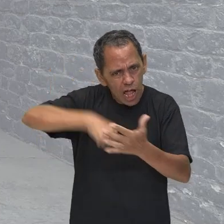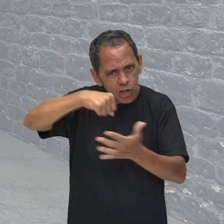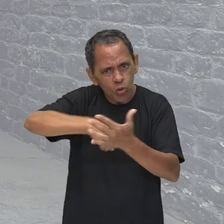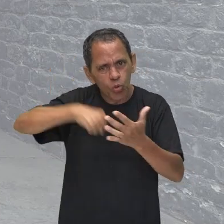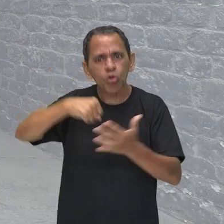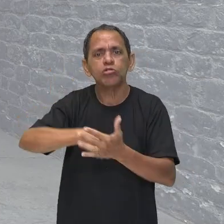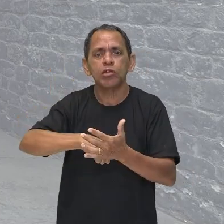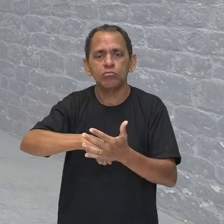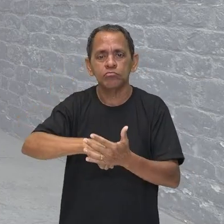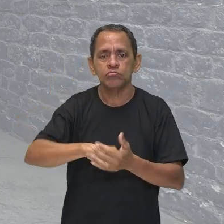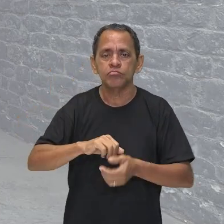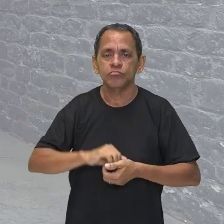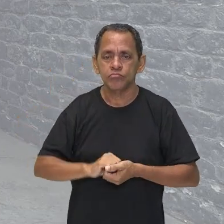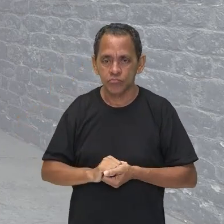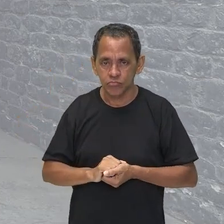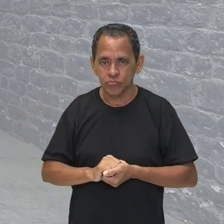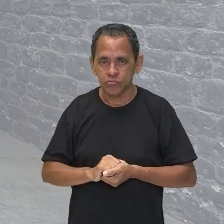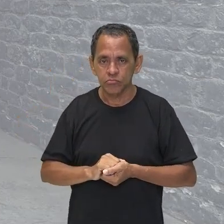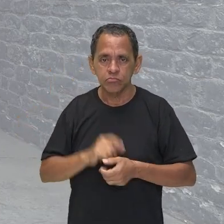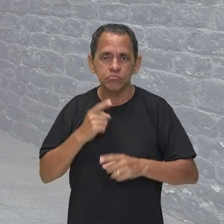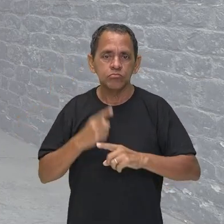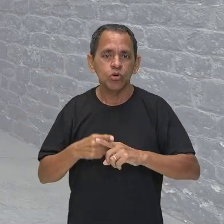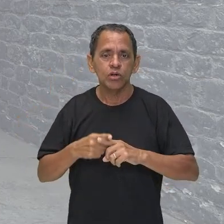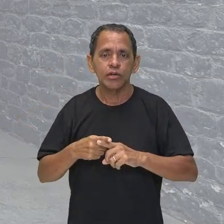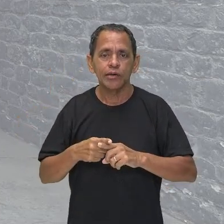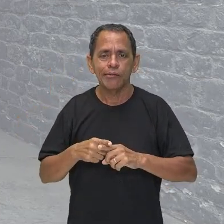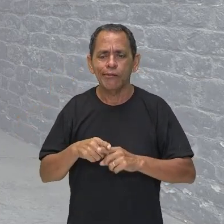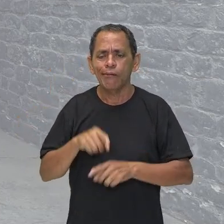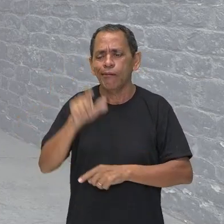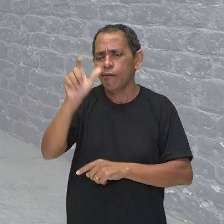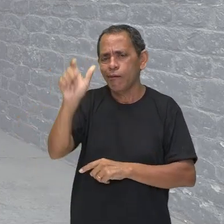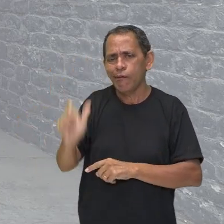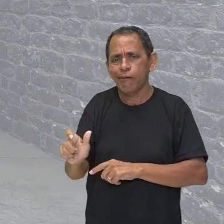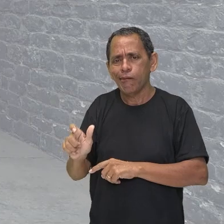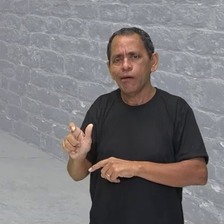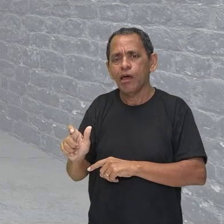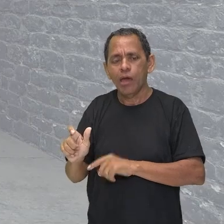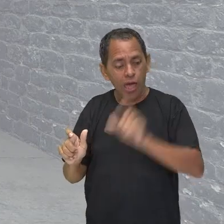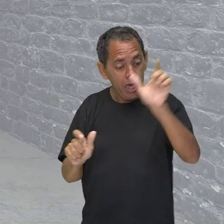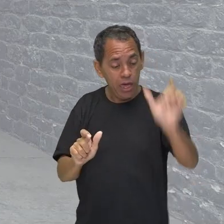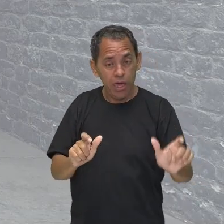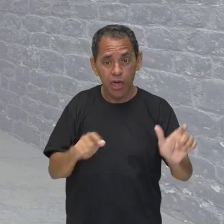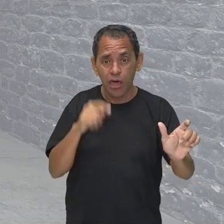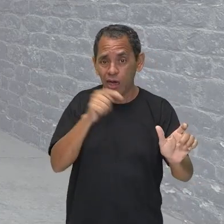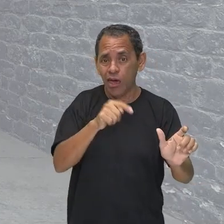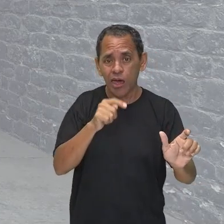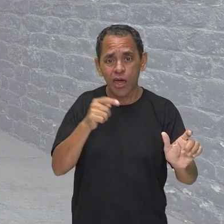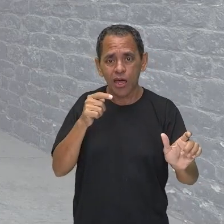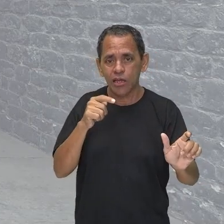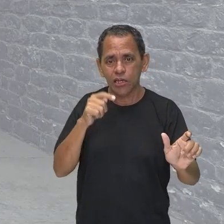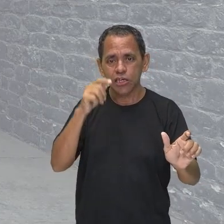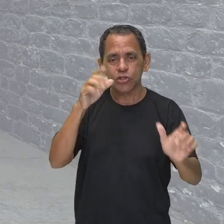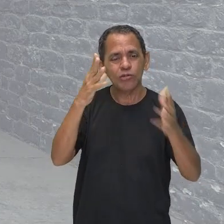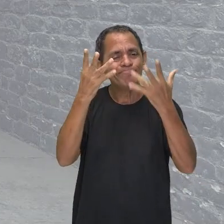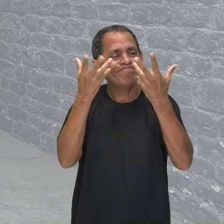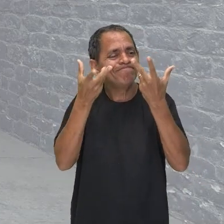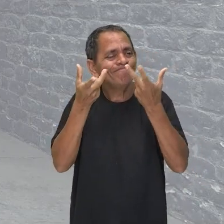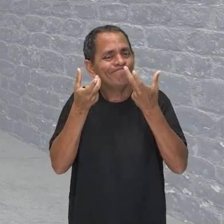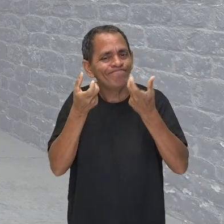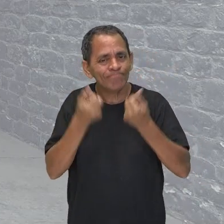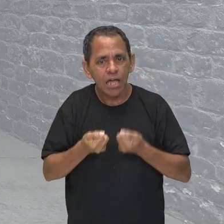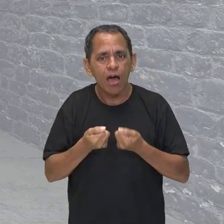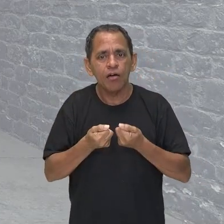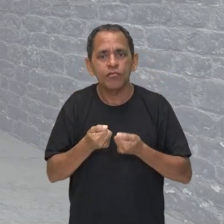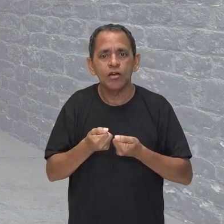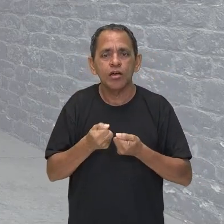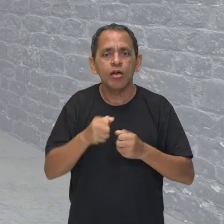apartheid. Porque é óbvio que não pode existir uma segregação. E ele, né, dentro do seu ar de